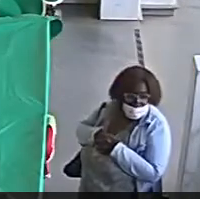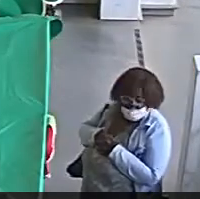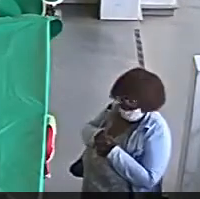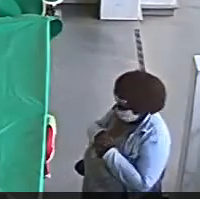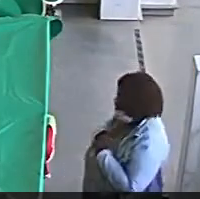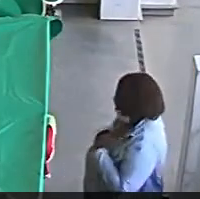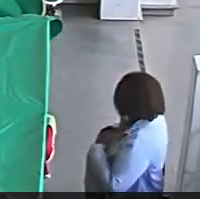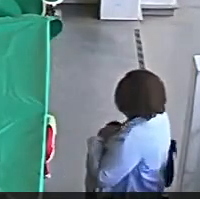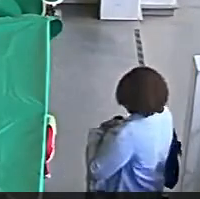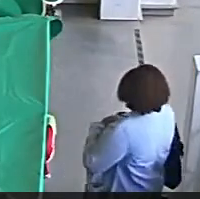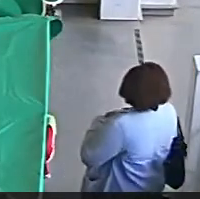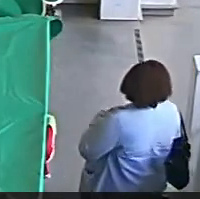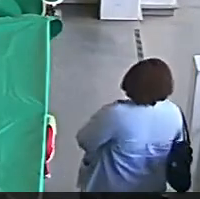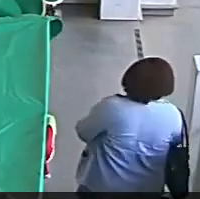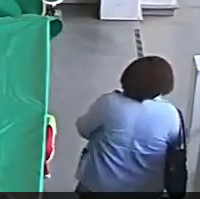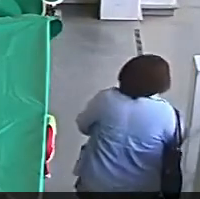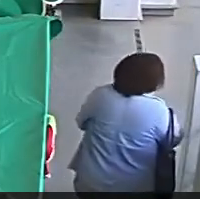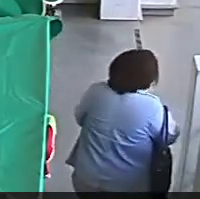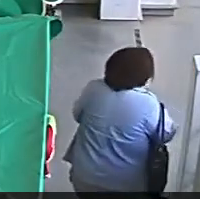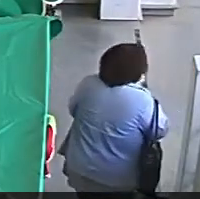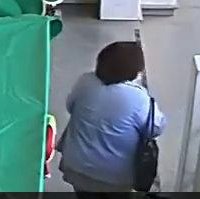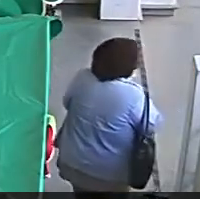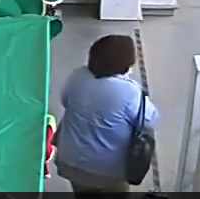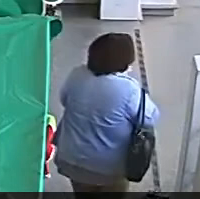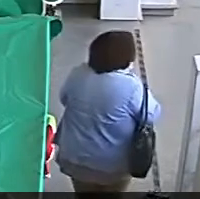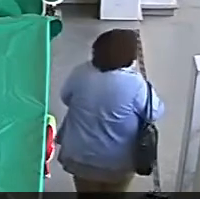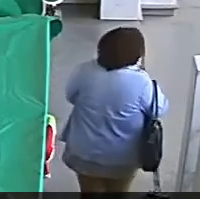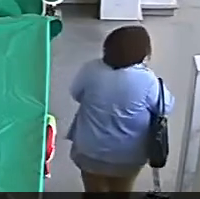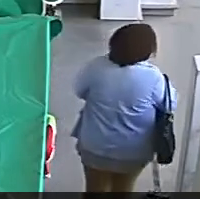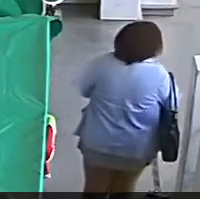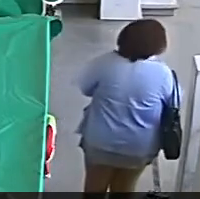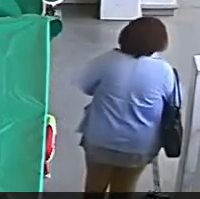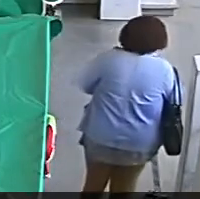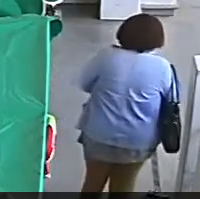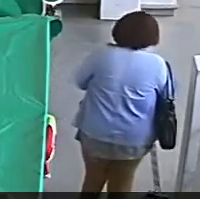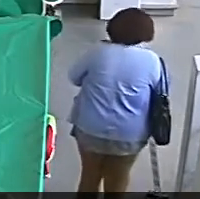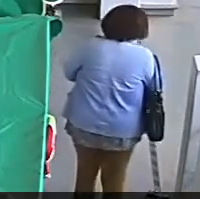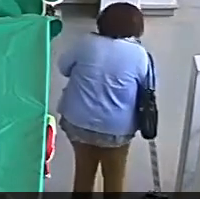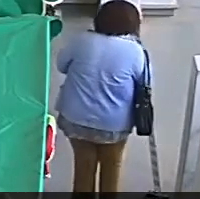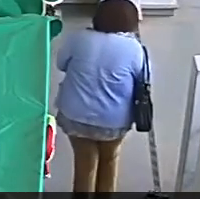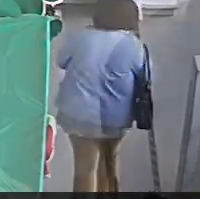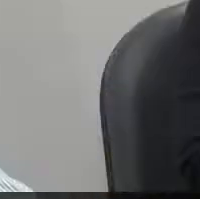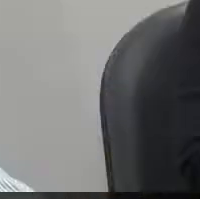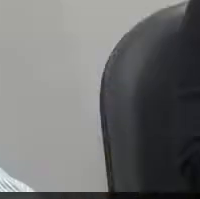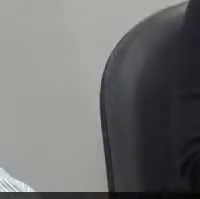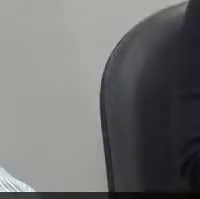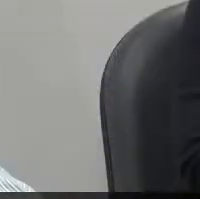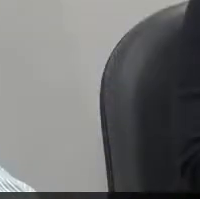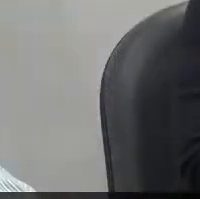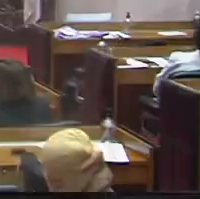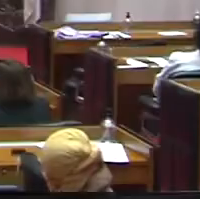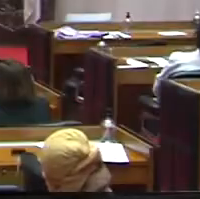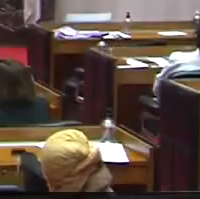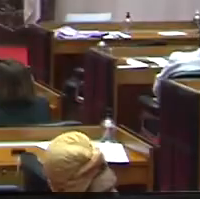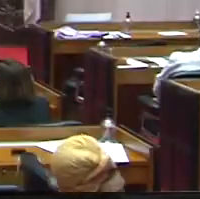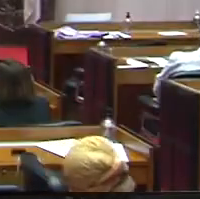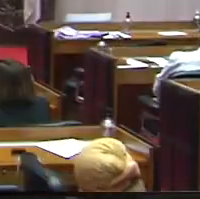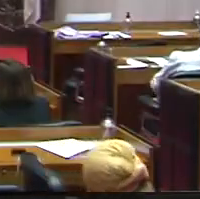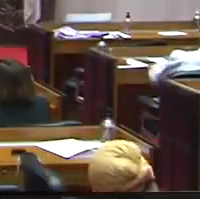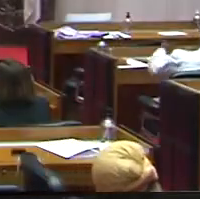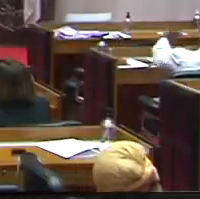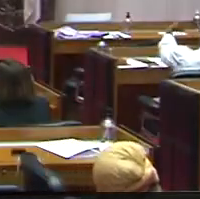Ah então tá voltando então ao trabalho vamos acompanhar manda